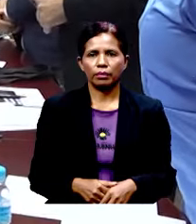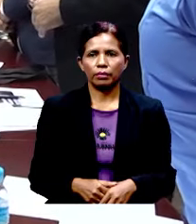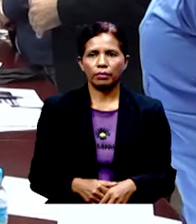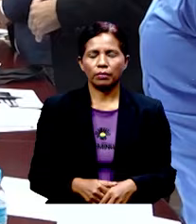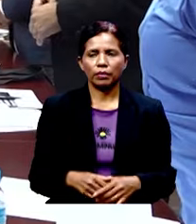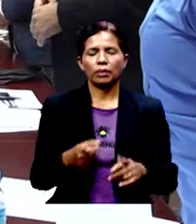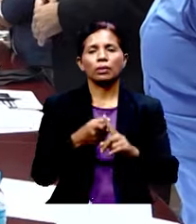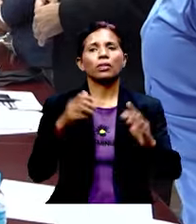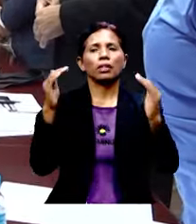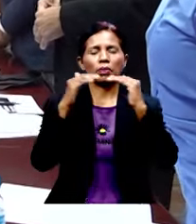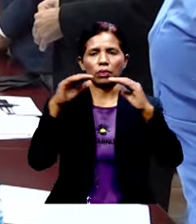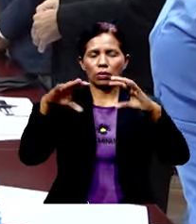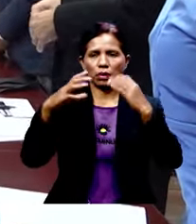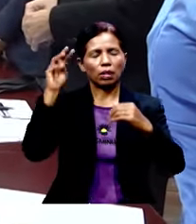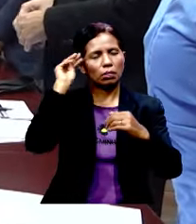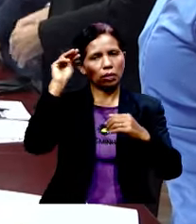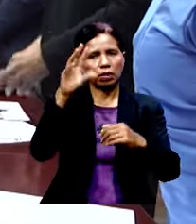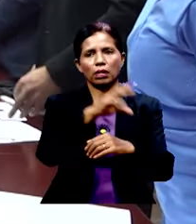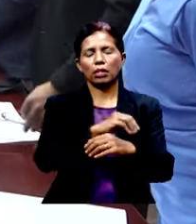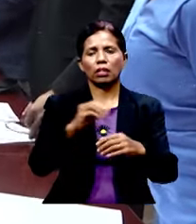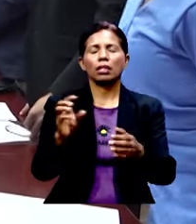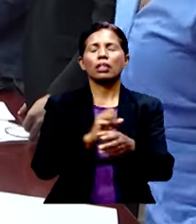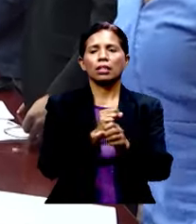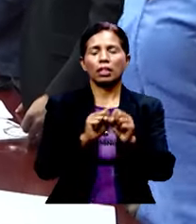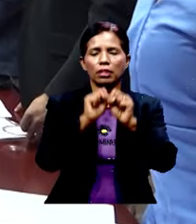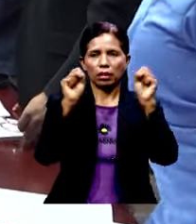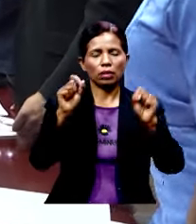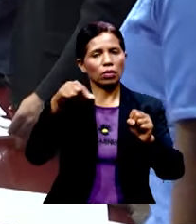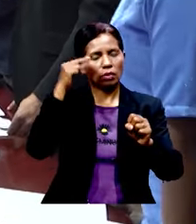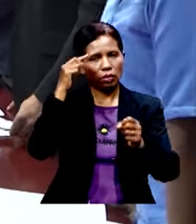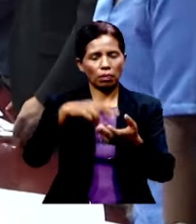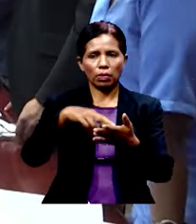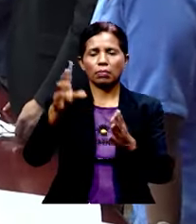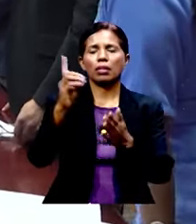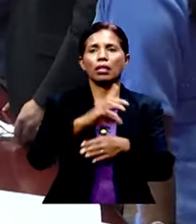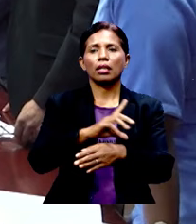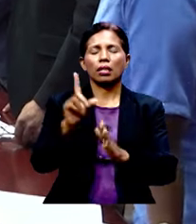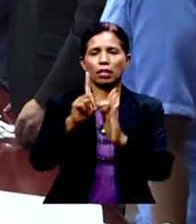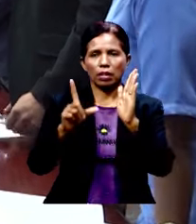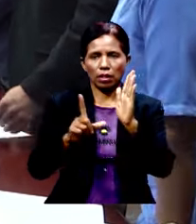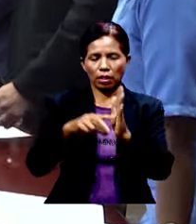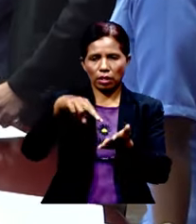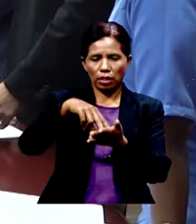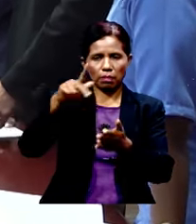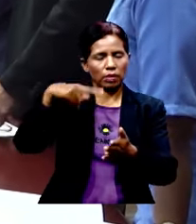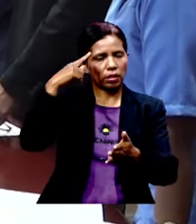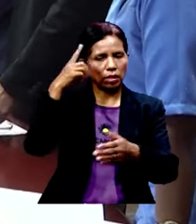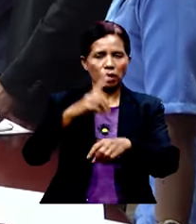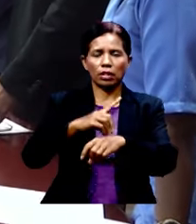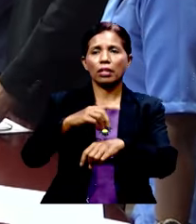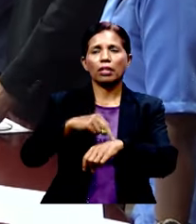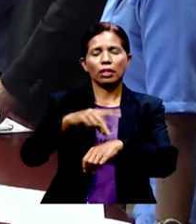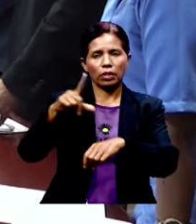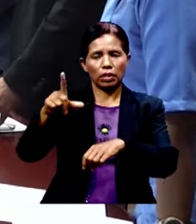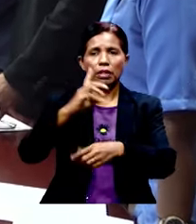Leu Serenian Conselho Ministro Extraordinário é sábado, né? Governo aprova a resolução que estabelece Política Nacional de Desenvolvimento e